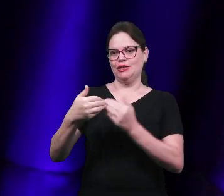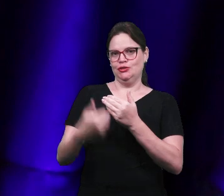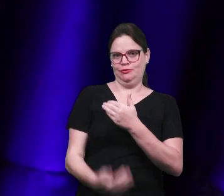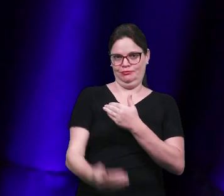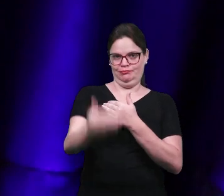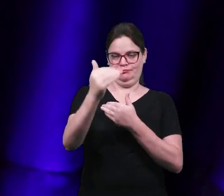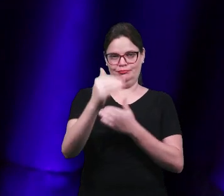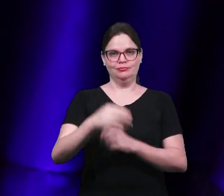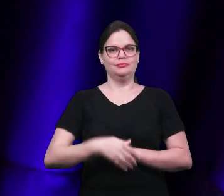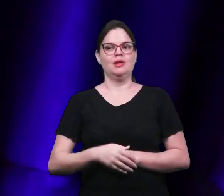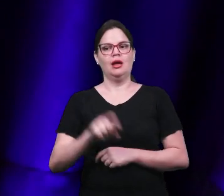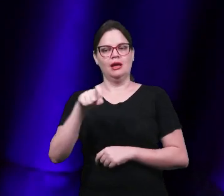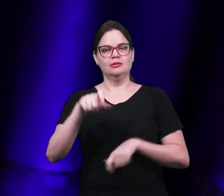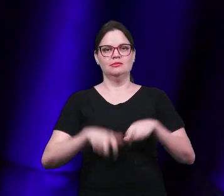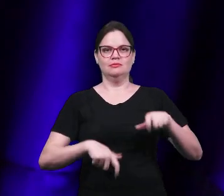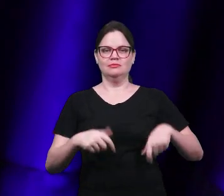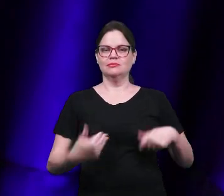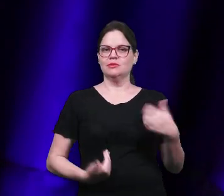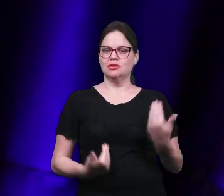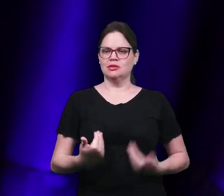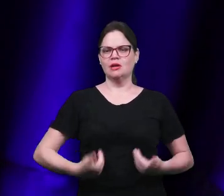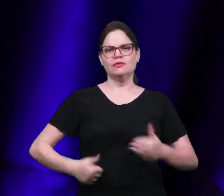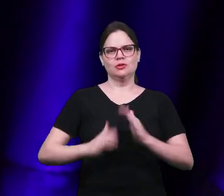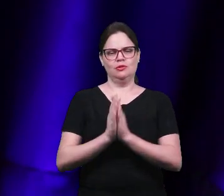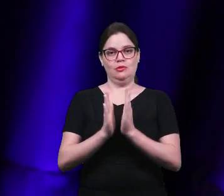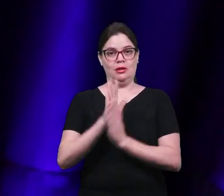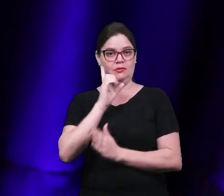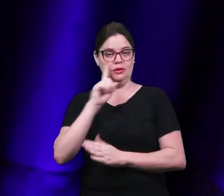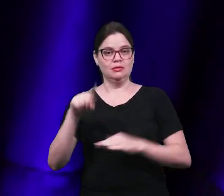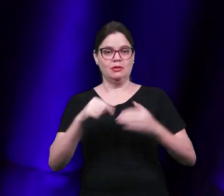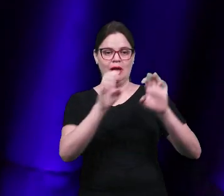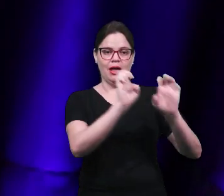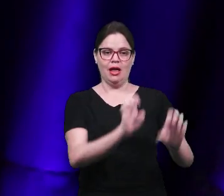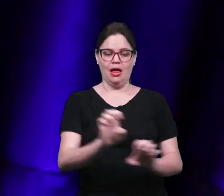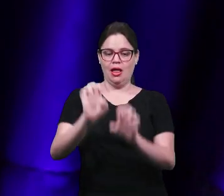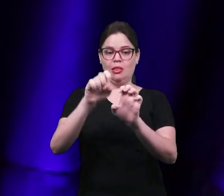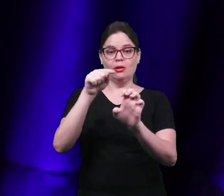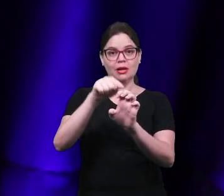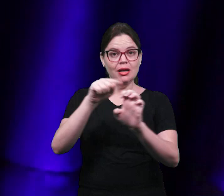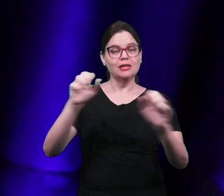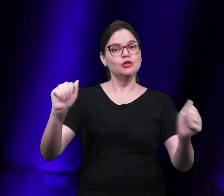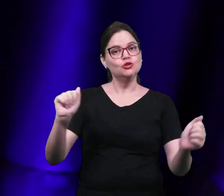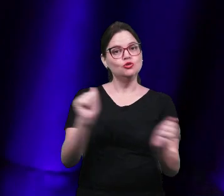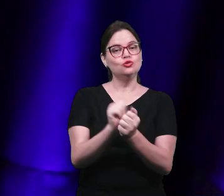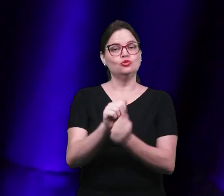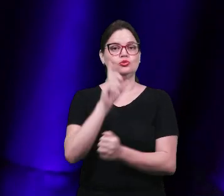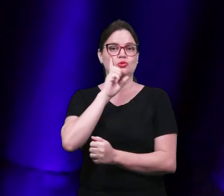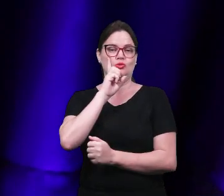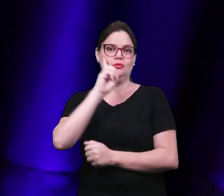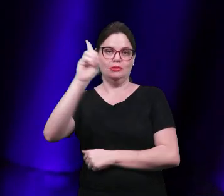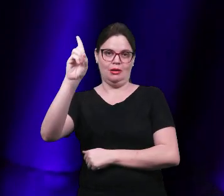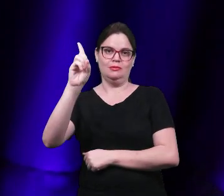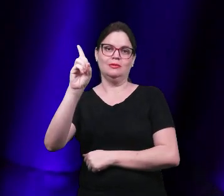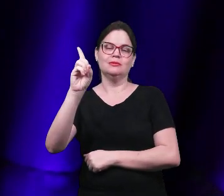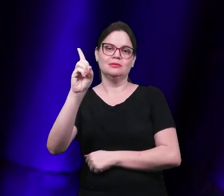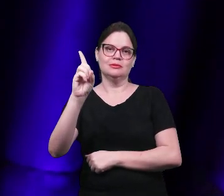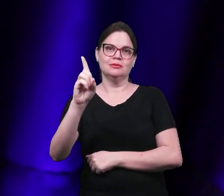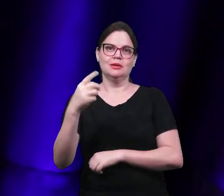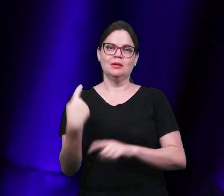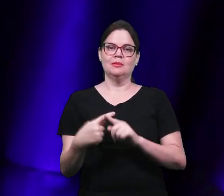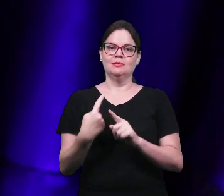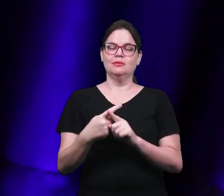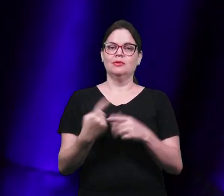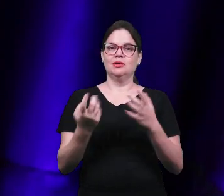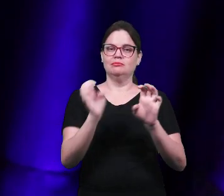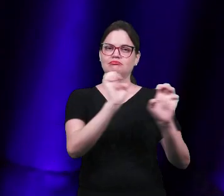Senhor. Então, Enoque andou com Deus. Então, Enoque, ele foi um pouco mais além,